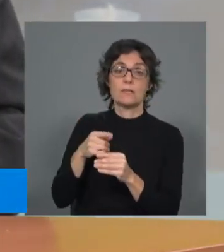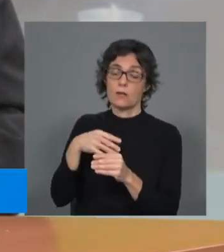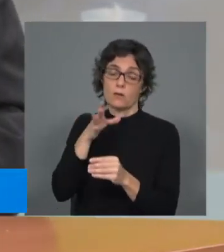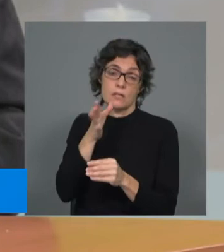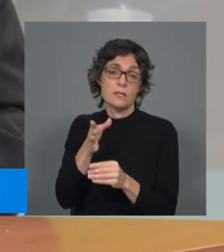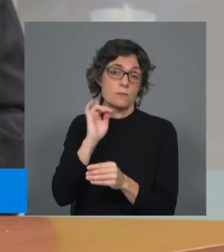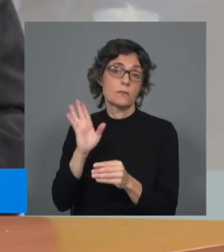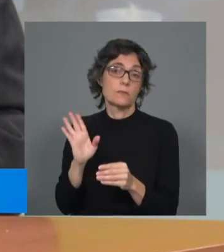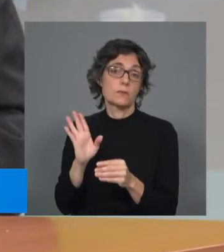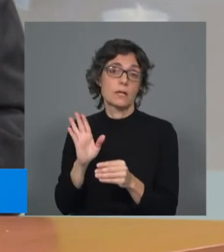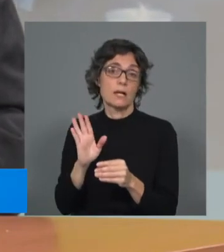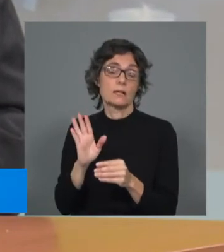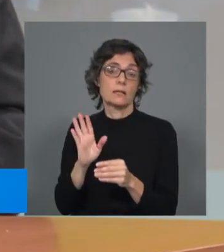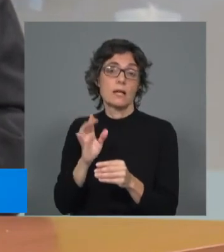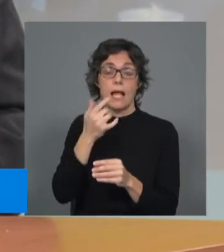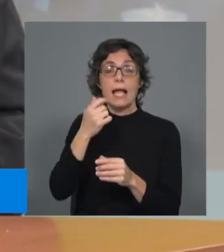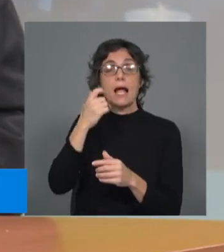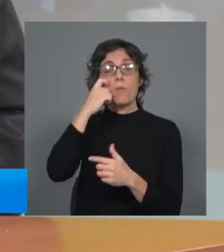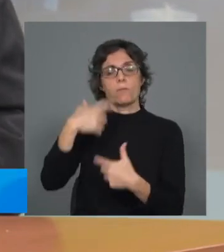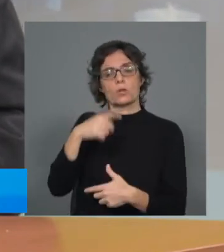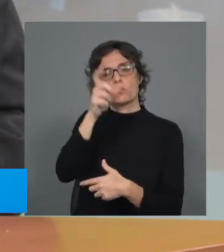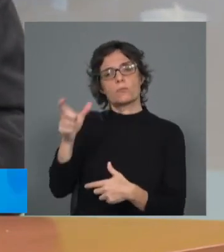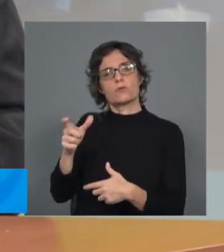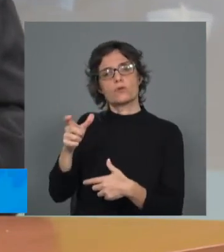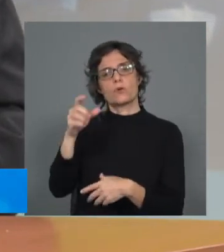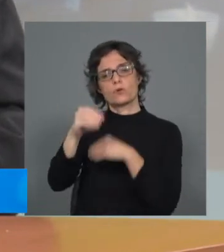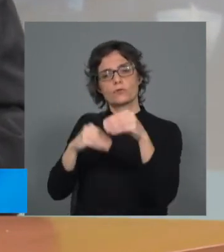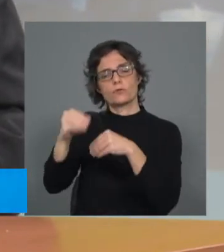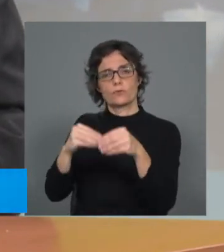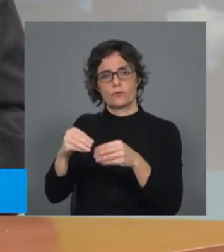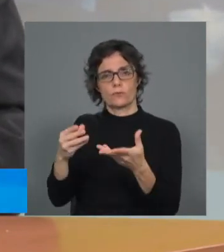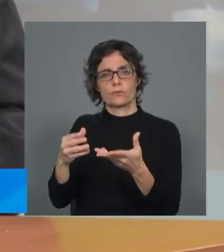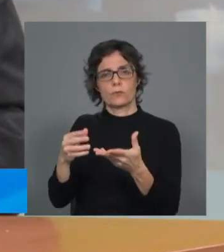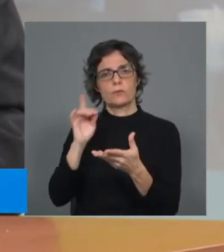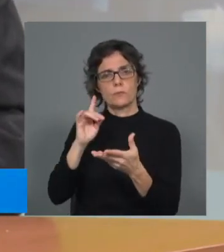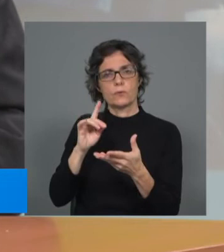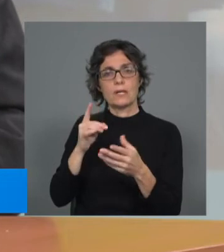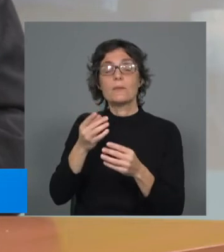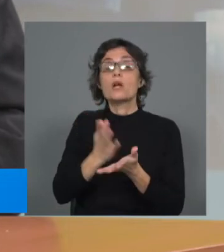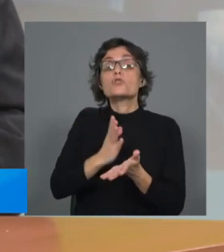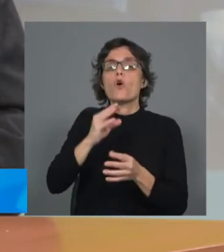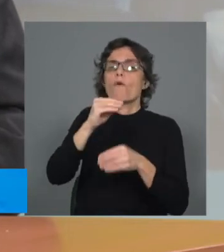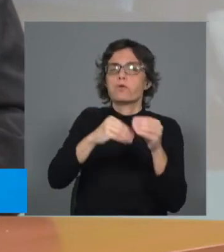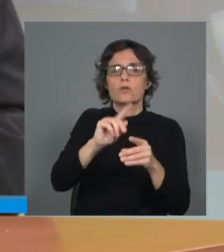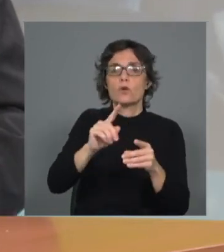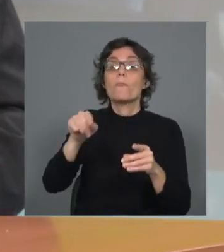quer dizer, a cidadania não se limita ao momento do voto, mas esse é um aspecto importante.